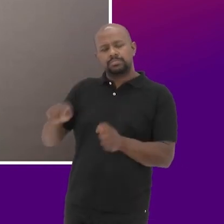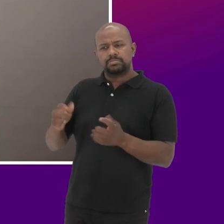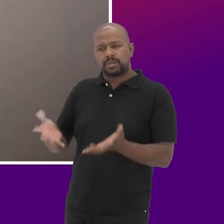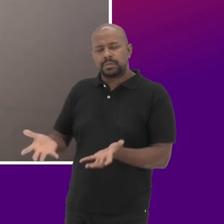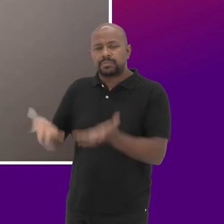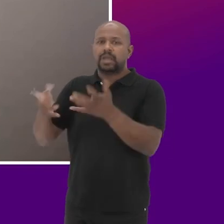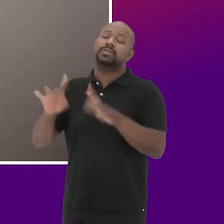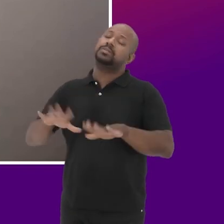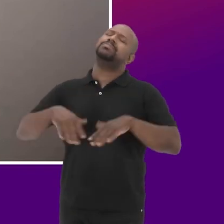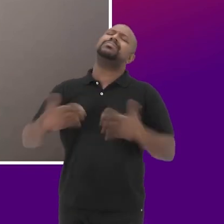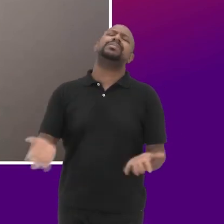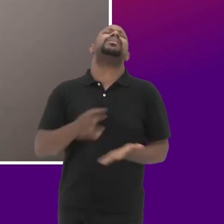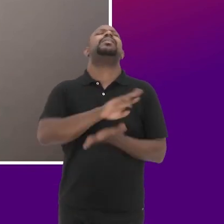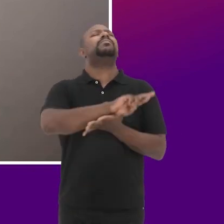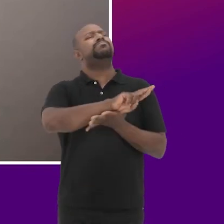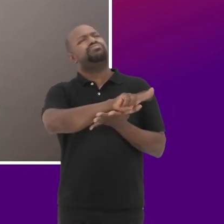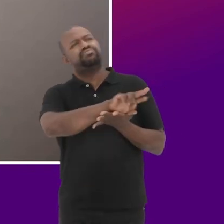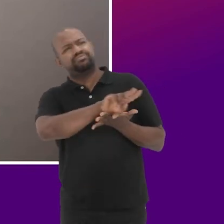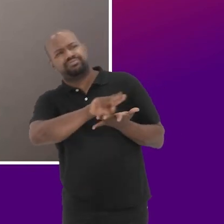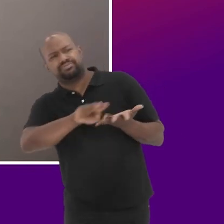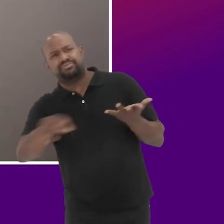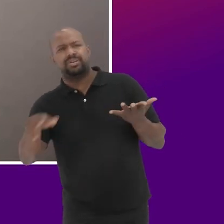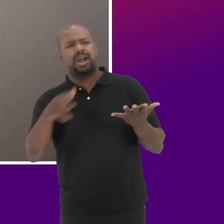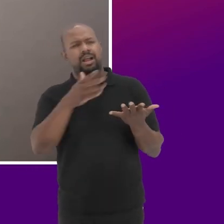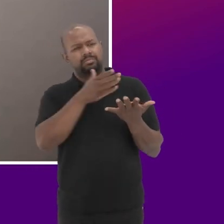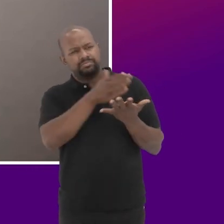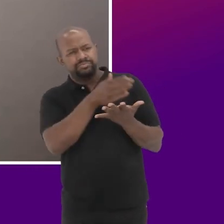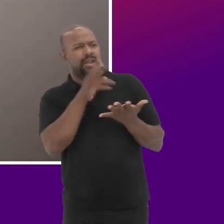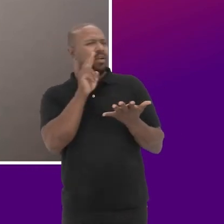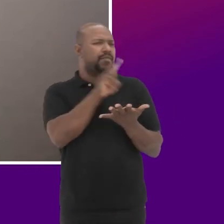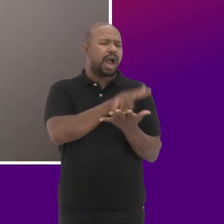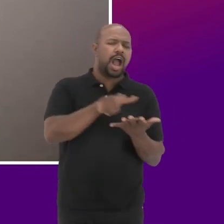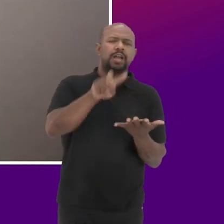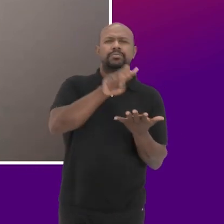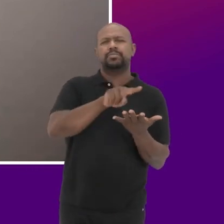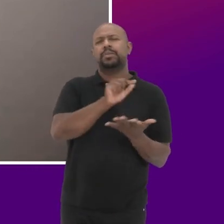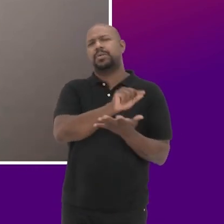em frente. Então, há diversos aspectos que a gente